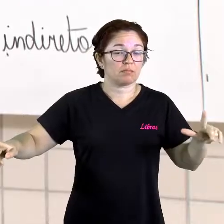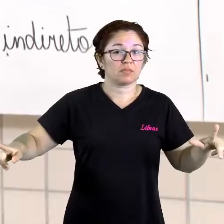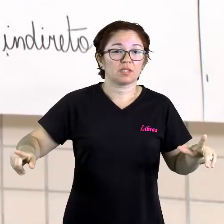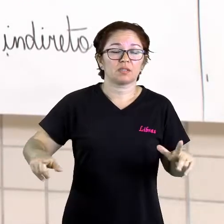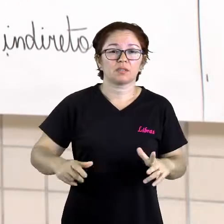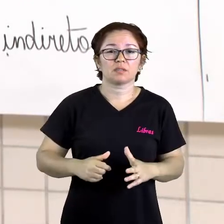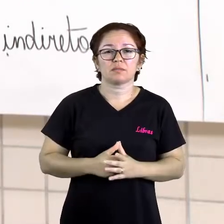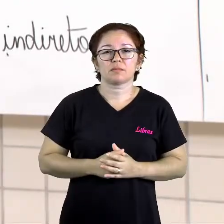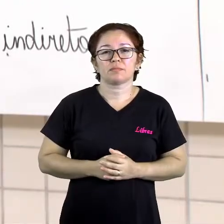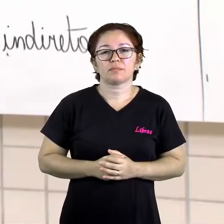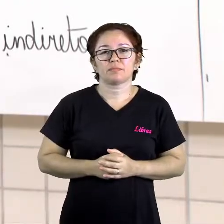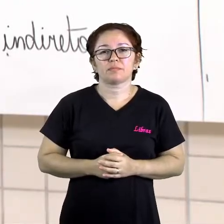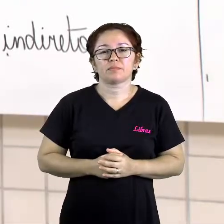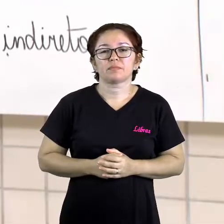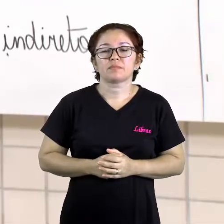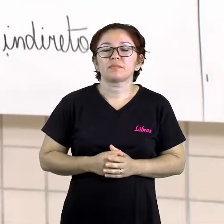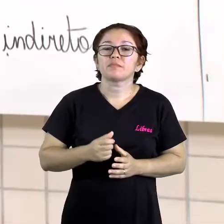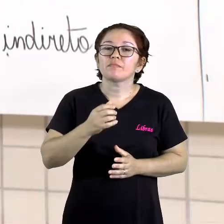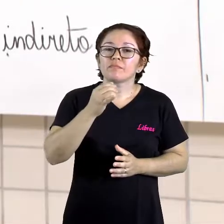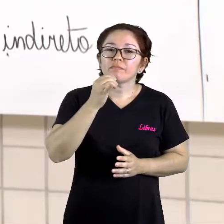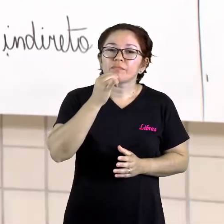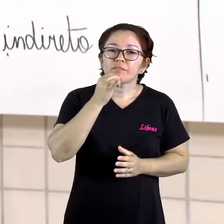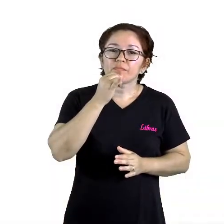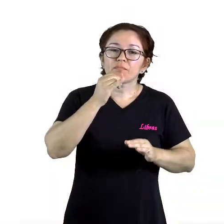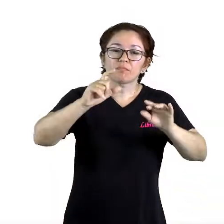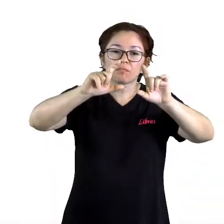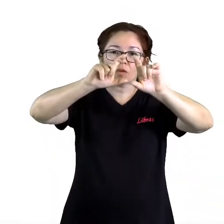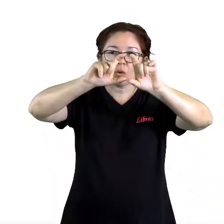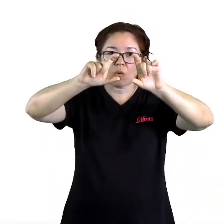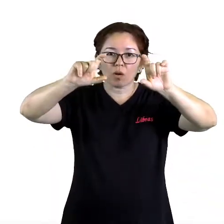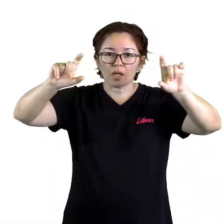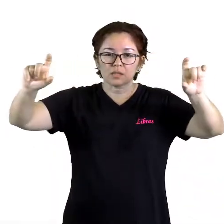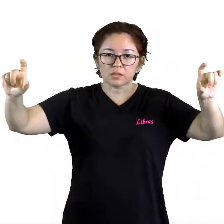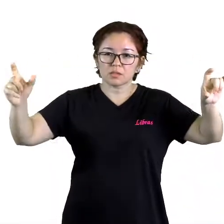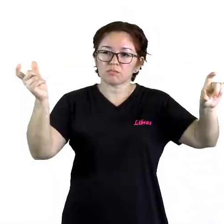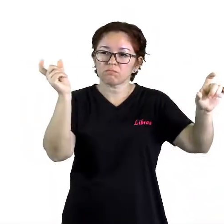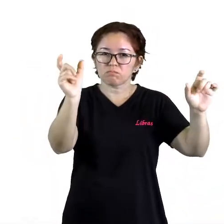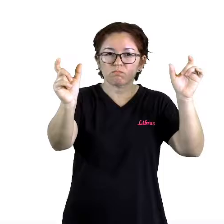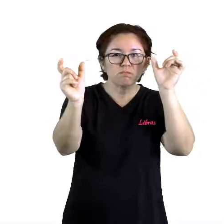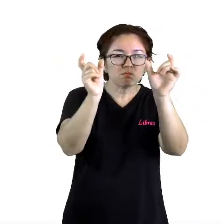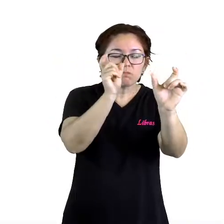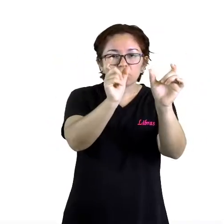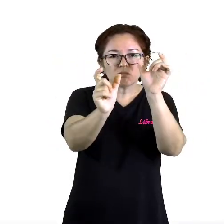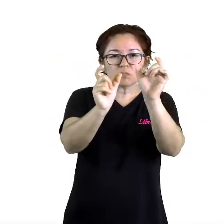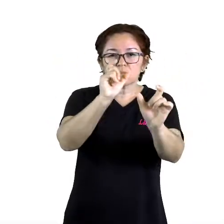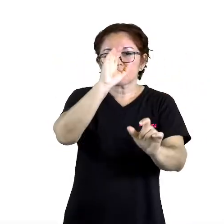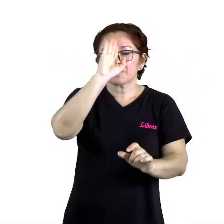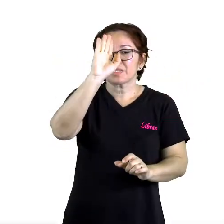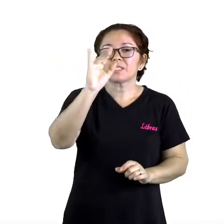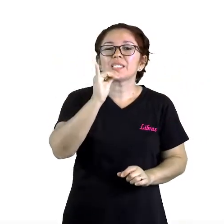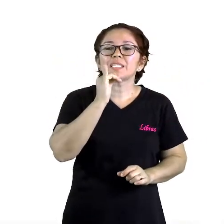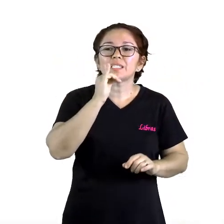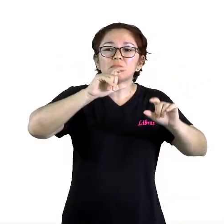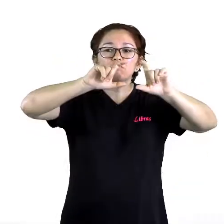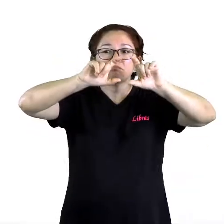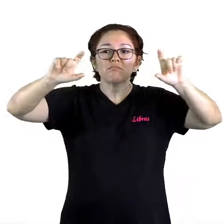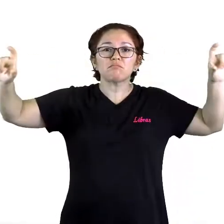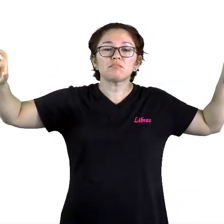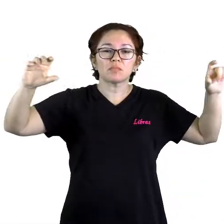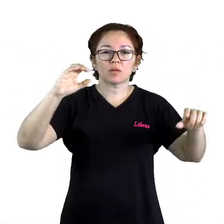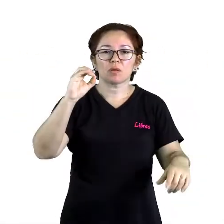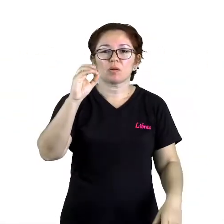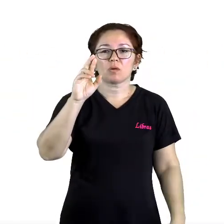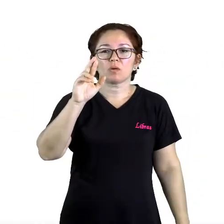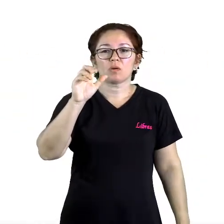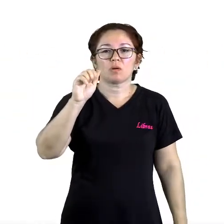Os termos essenciais da oração. O que é uma oração, 8º ano? Uma oração é toda frase que